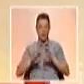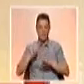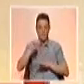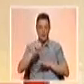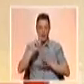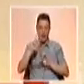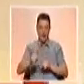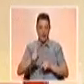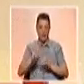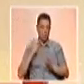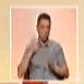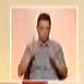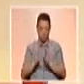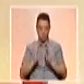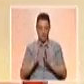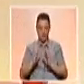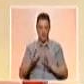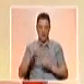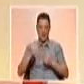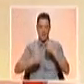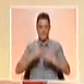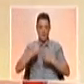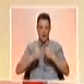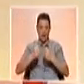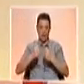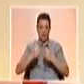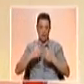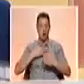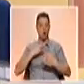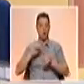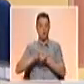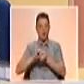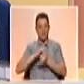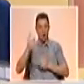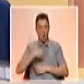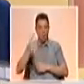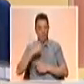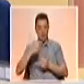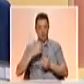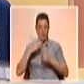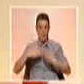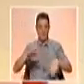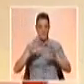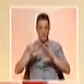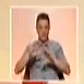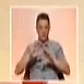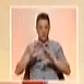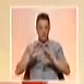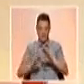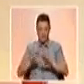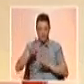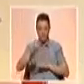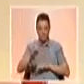Portanto, realmente... Estamos a falar da máquina de lavar, louça, roupa? Roupa, neste caso roupa. Portanto, a pegada, no fundo,